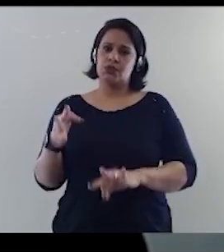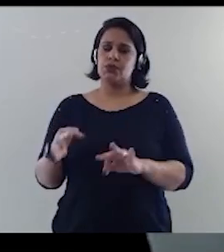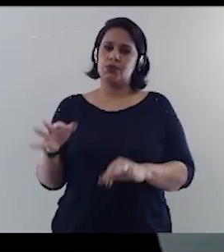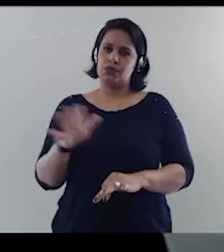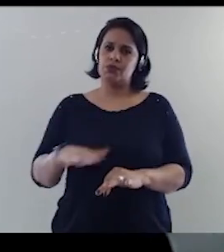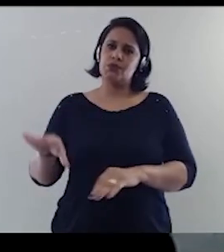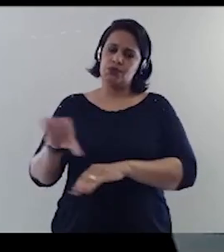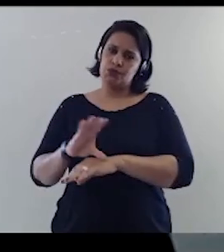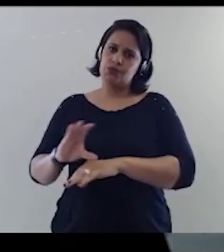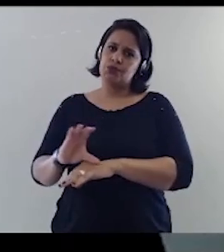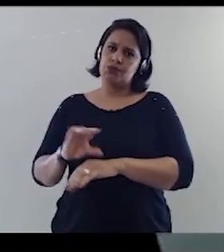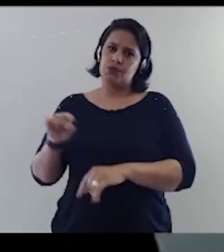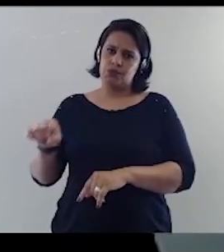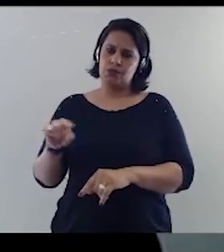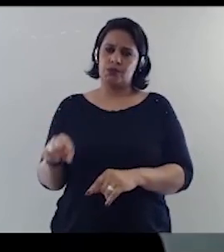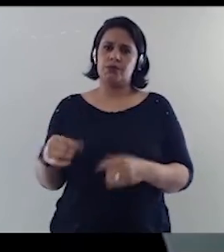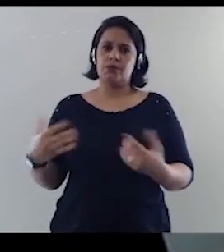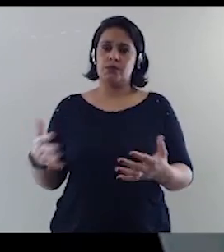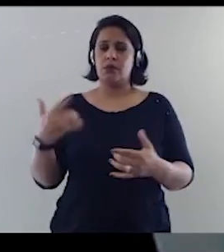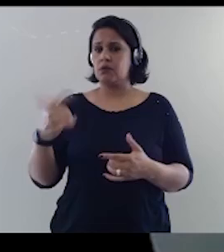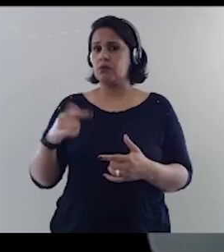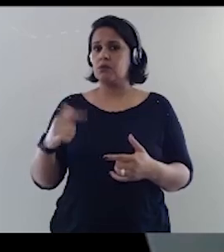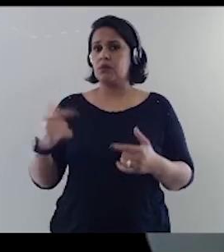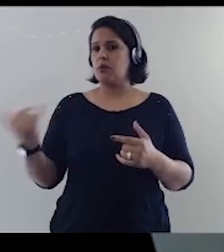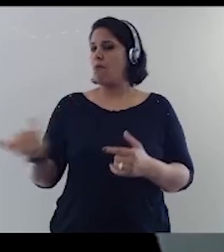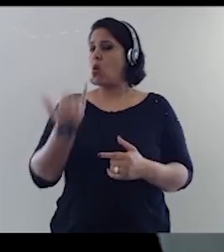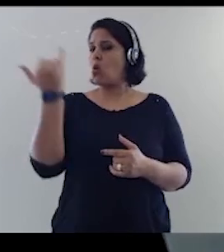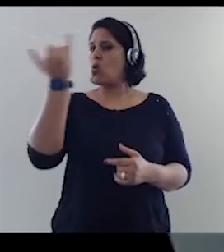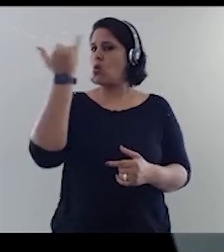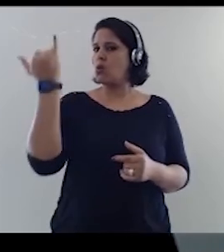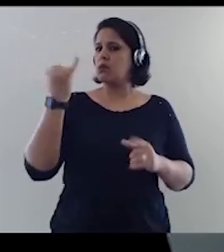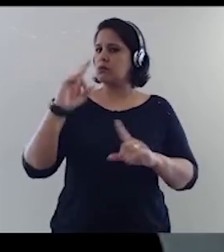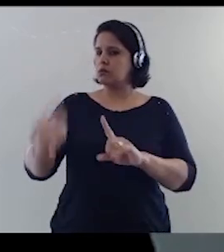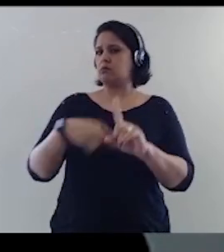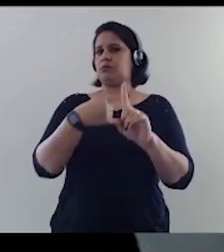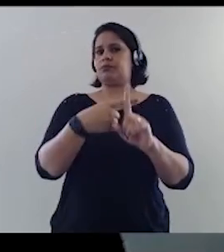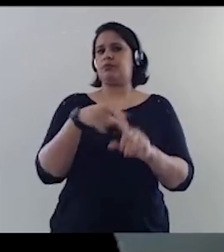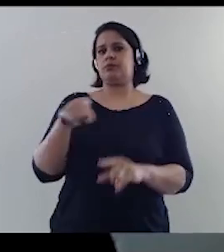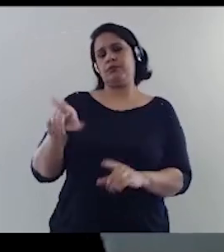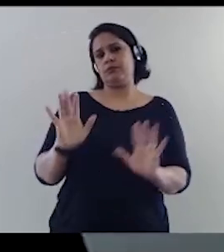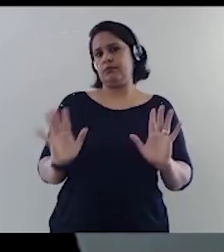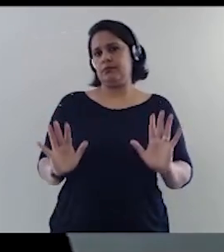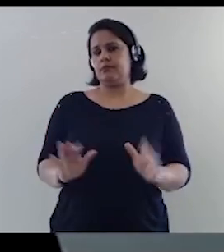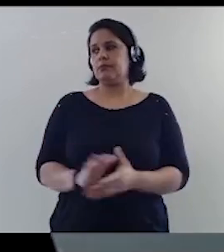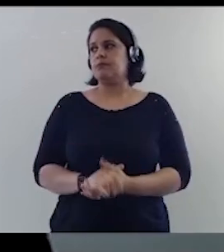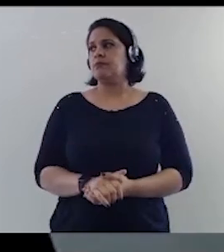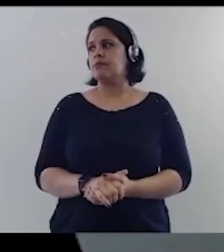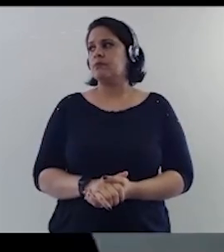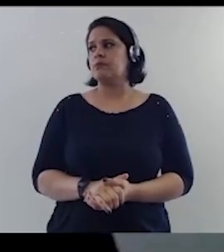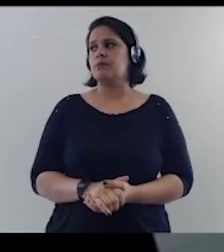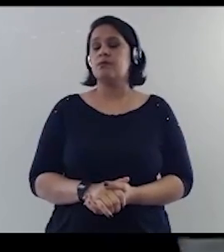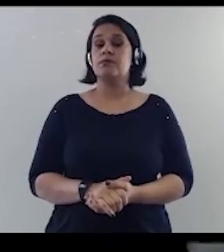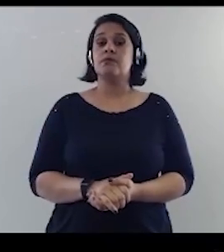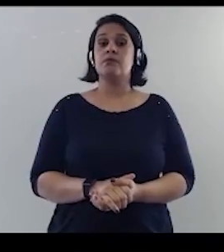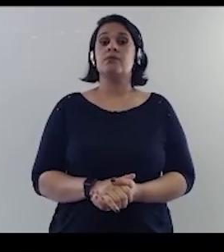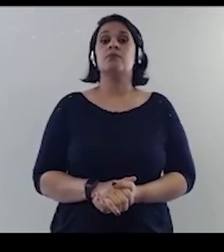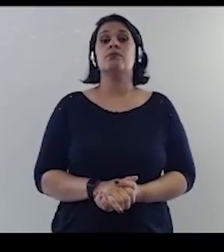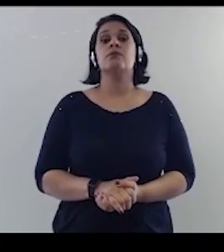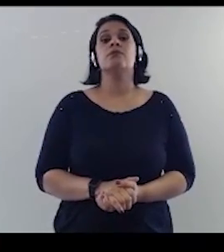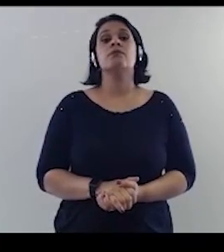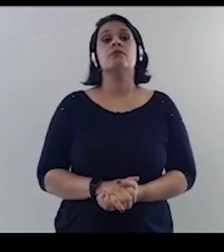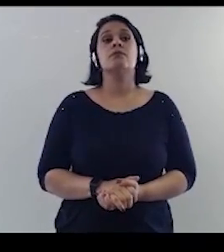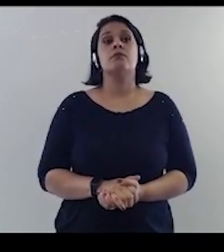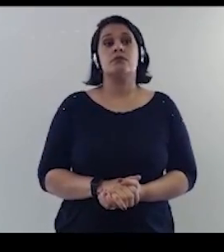que é não dar um relevo jurídico positivo ao precedente. Mas a questão é que o precedente tem